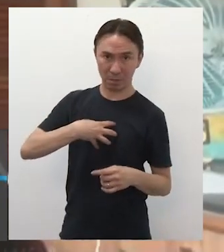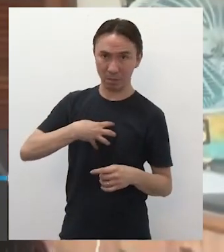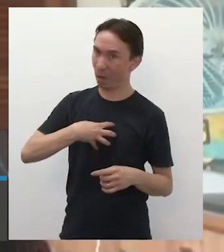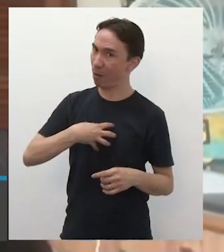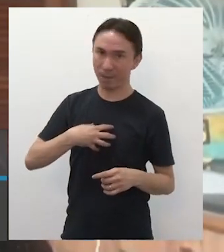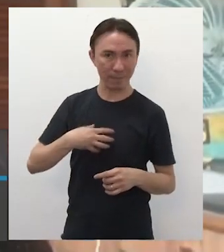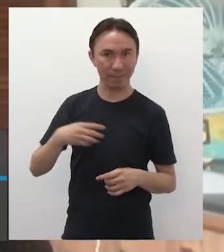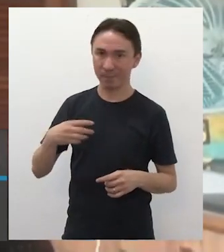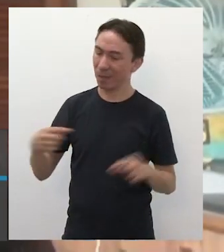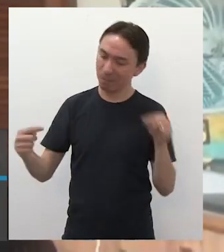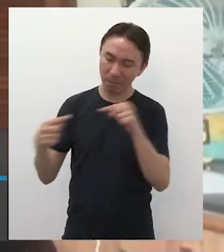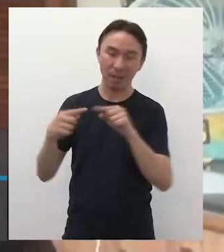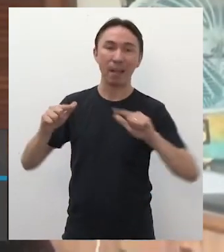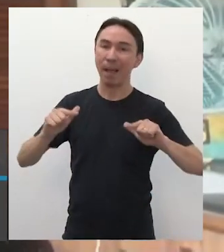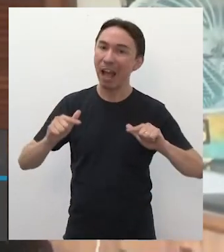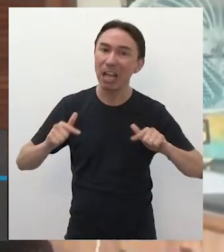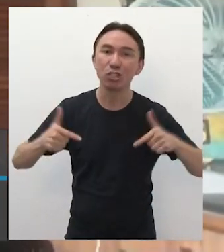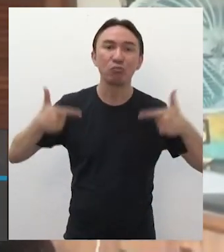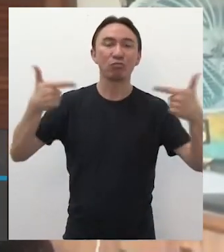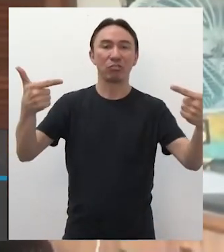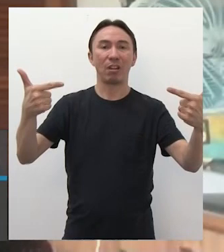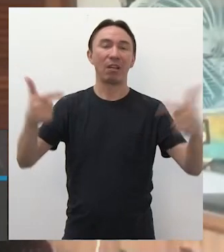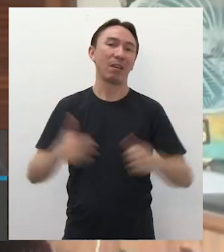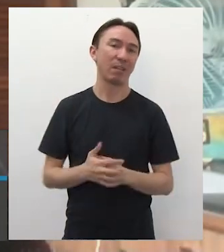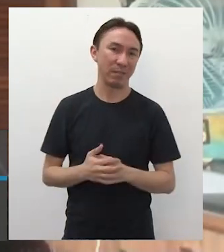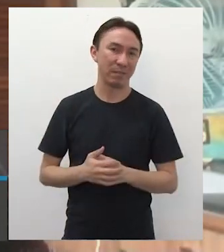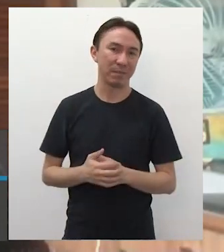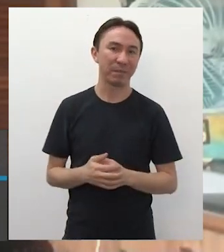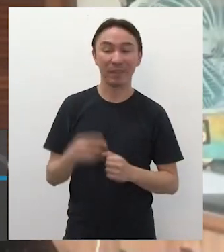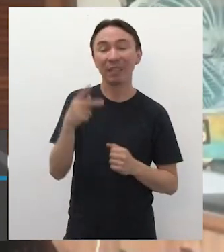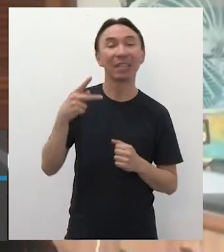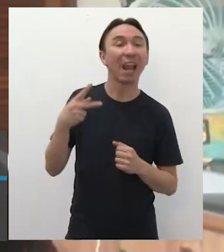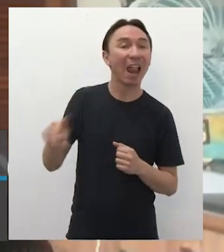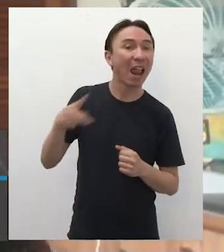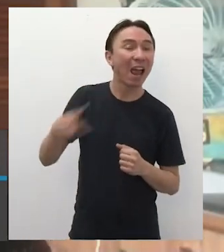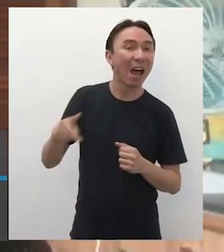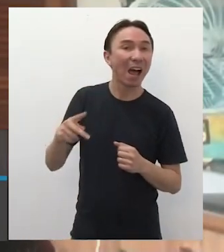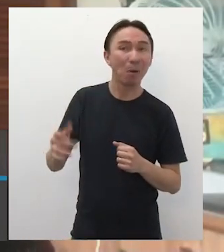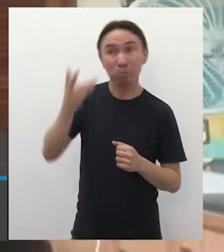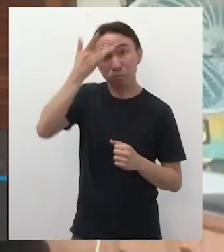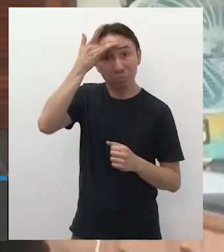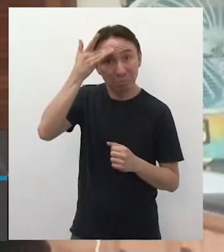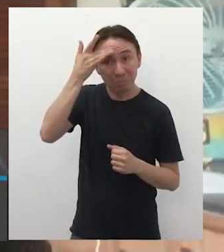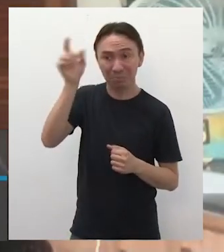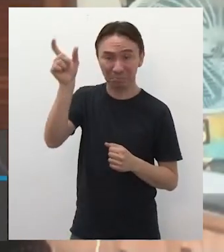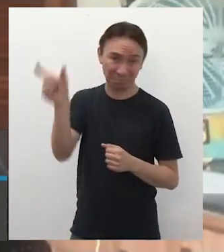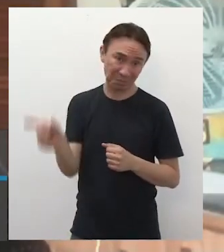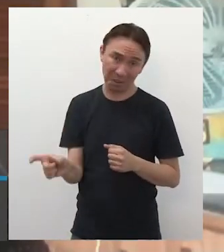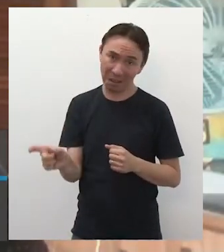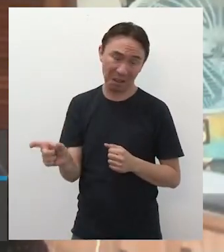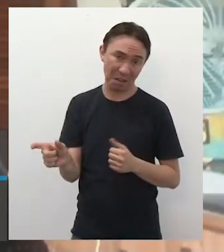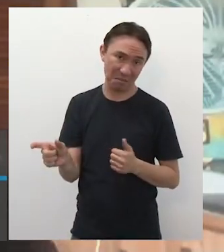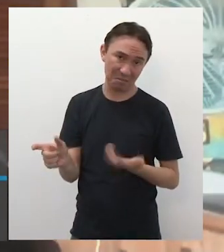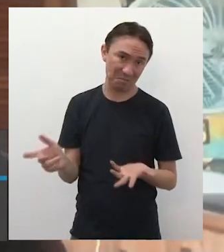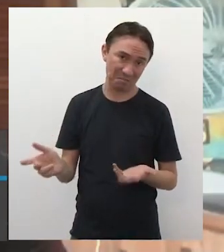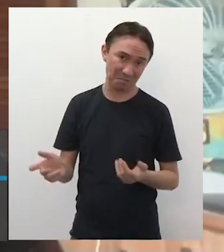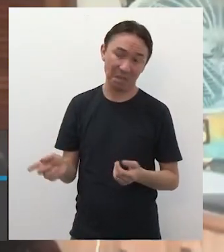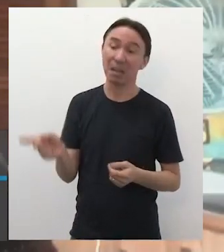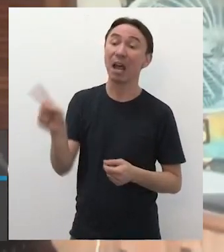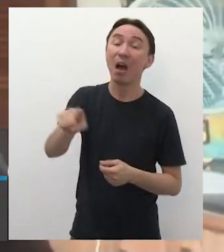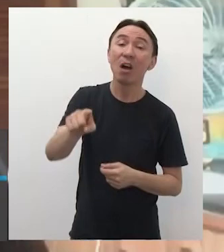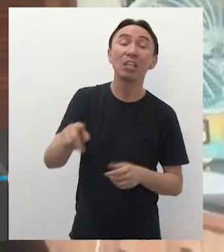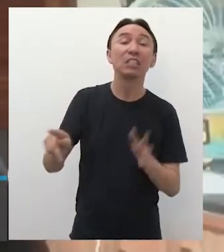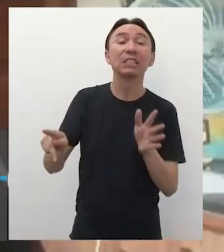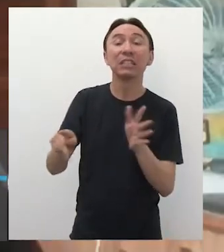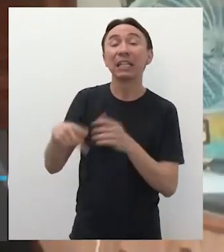julgamento. Porque aí eu não estou julgando a pessoa, eu estou fazendo uma contribuição, eu posso estar até fazendo um julgamento, mas da